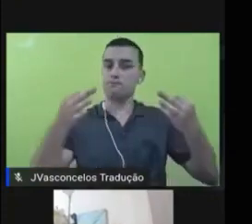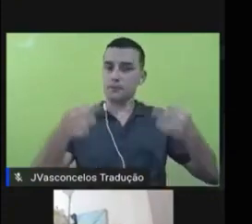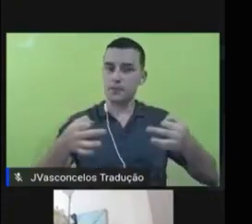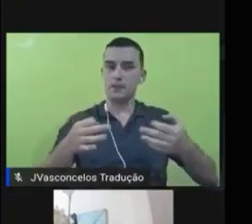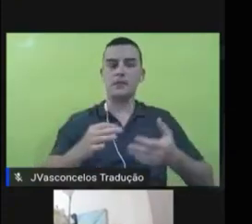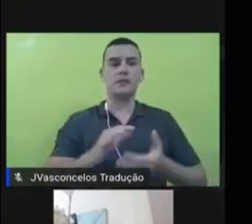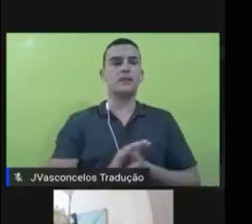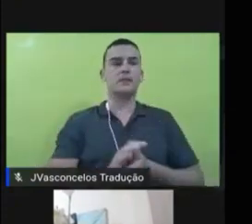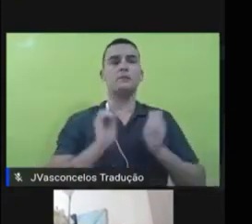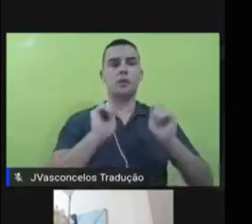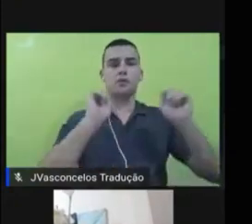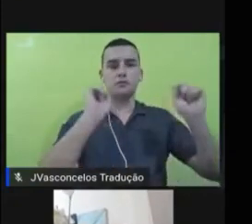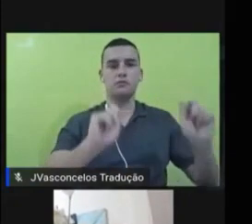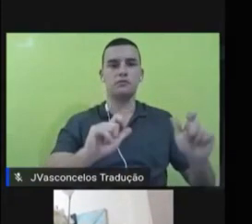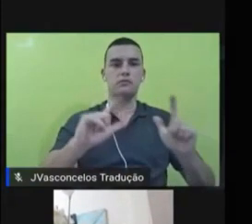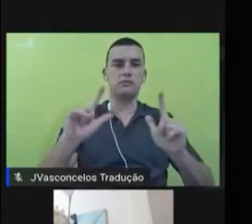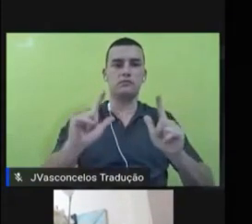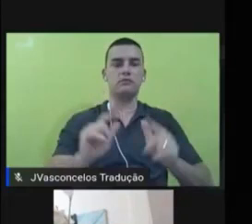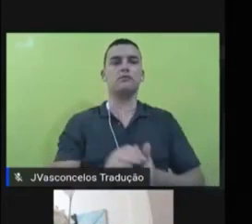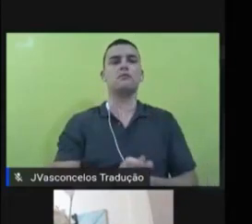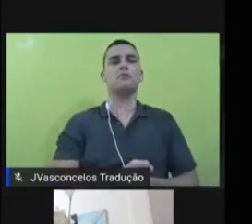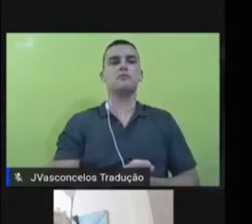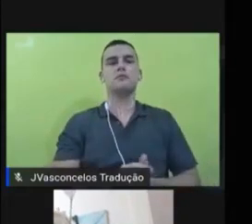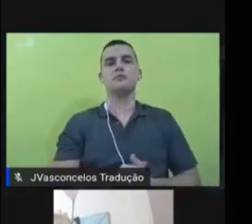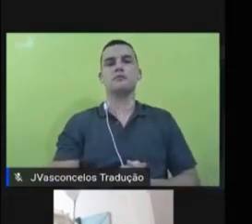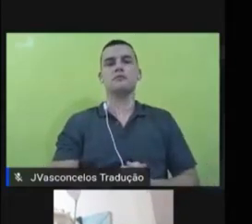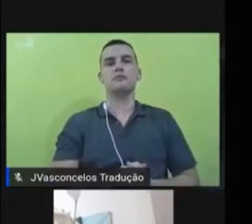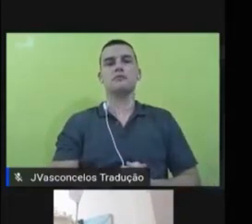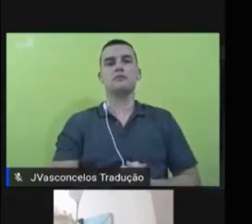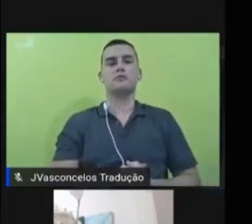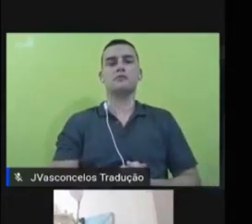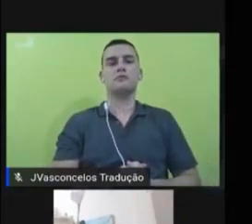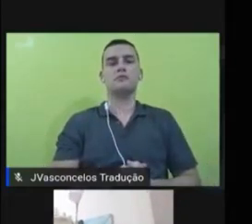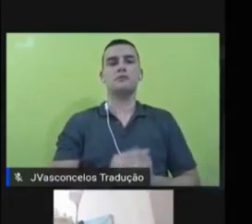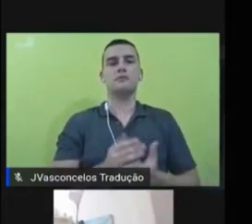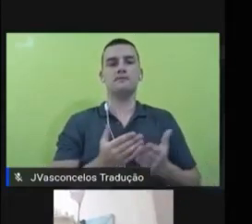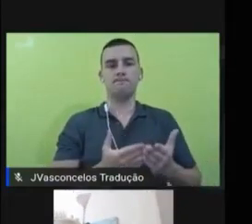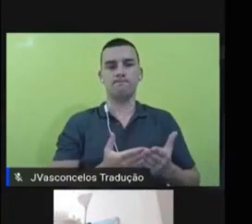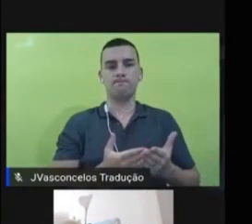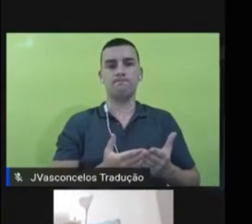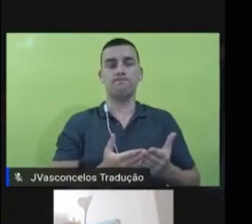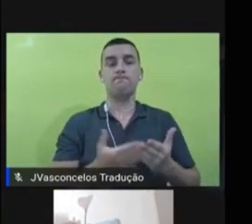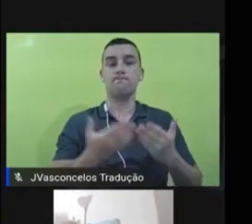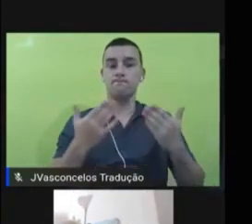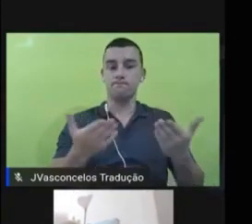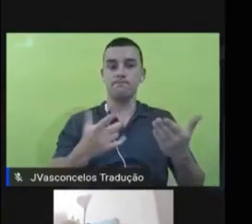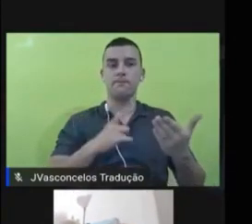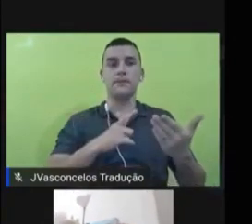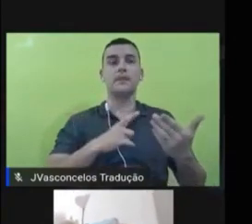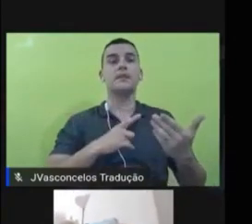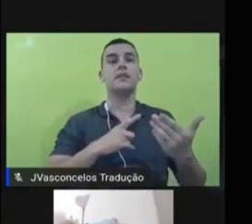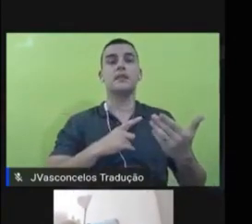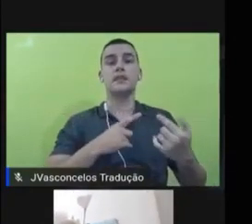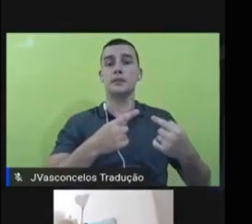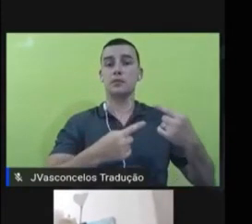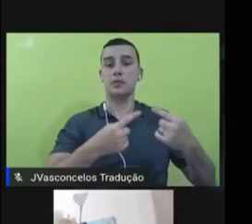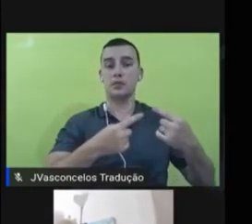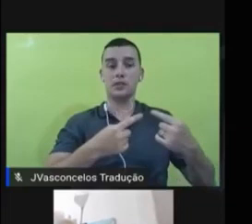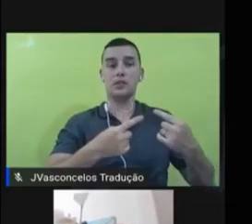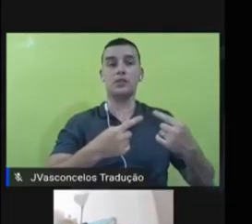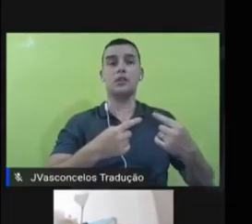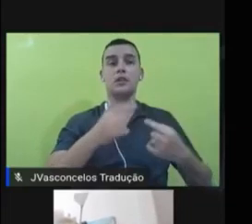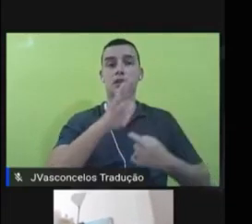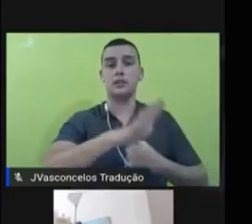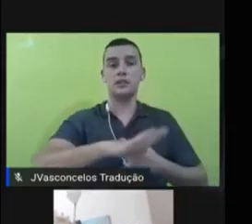pode passar o próximo. Ok. Bom, a Política Nacional de Educação Especial, a primeira política de